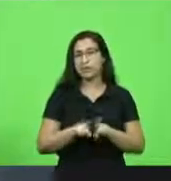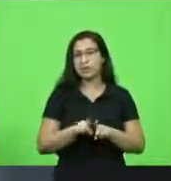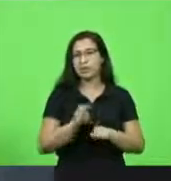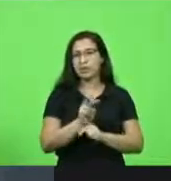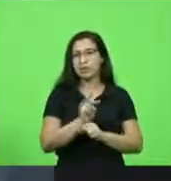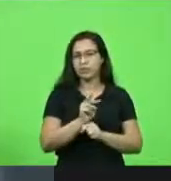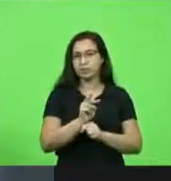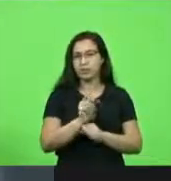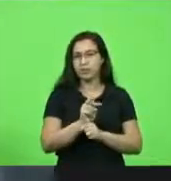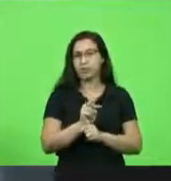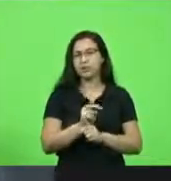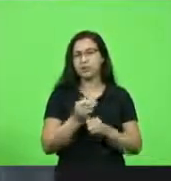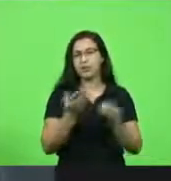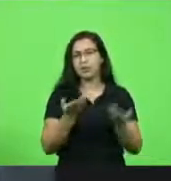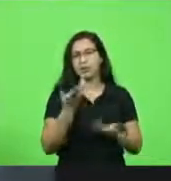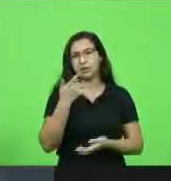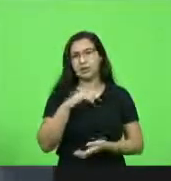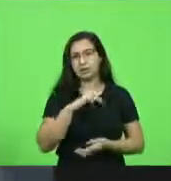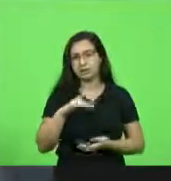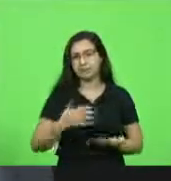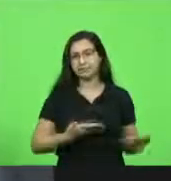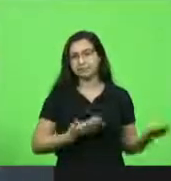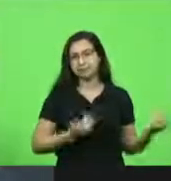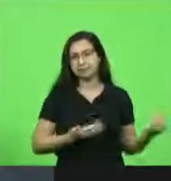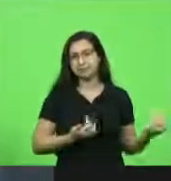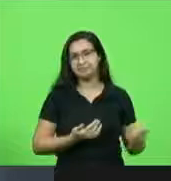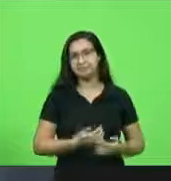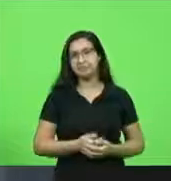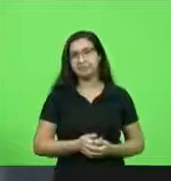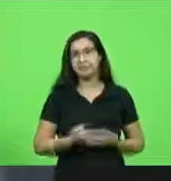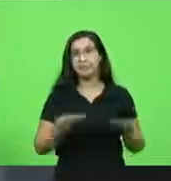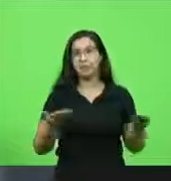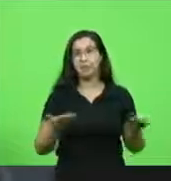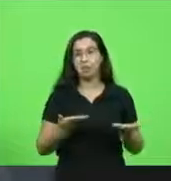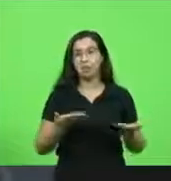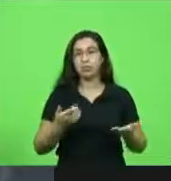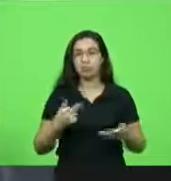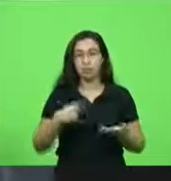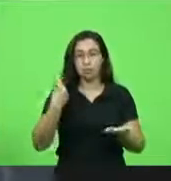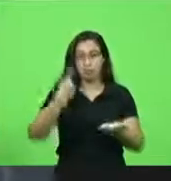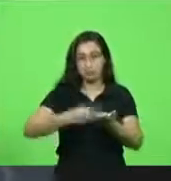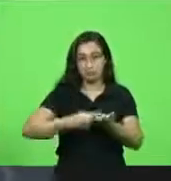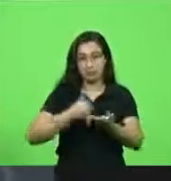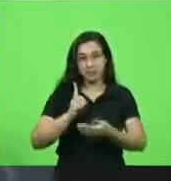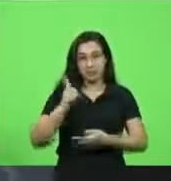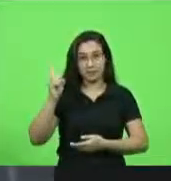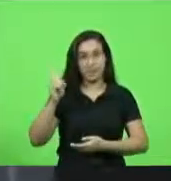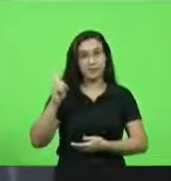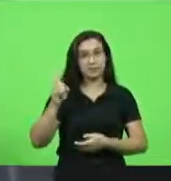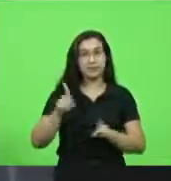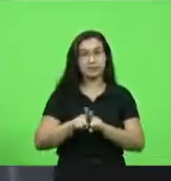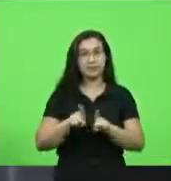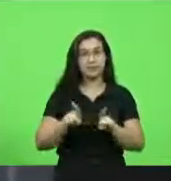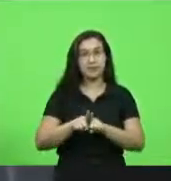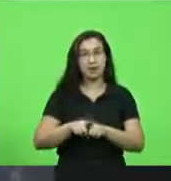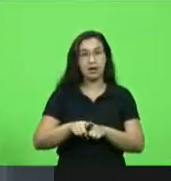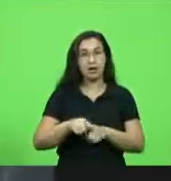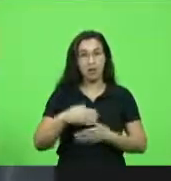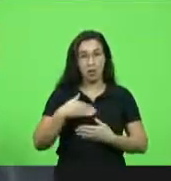criança, o adolescente. Então, a partir do dia de hoje, eu fiz um voto com Deus, eu fiz um pacto comigo mesmo,